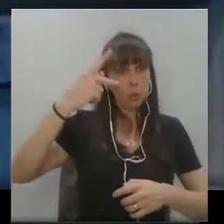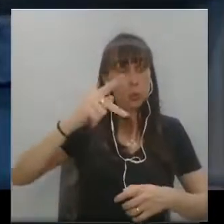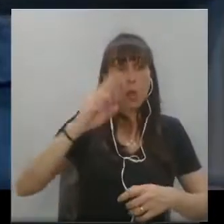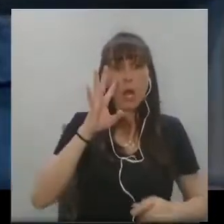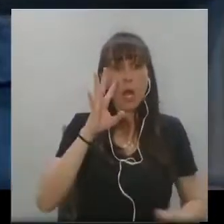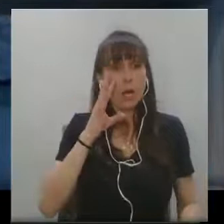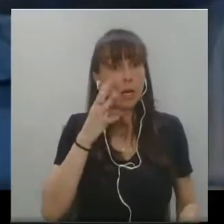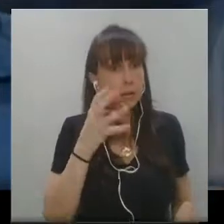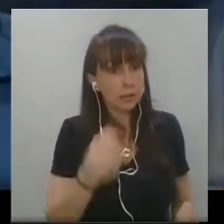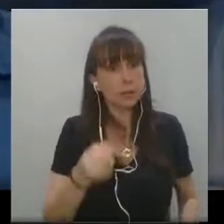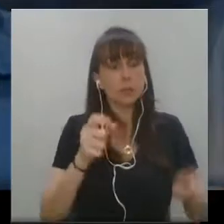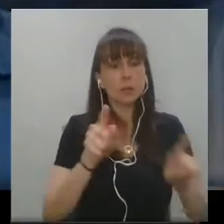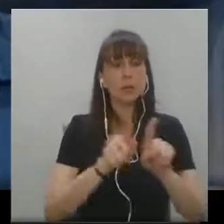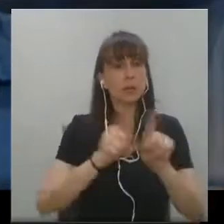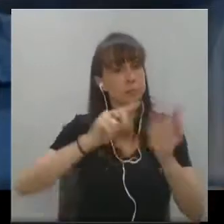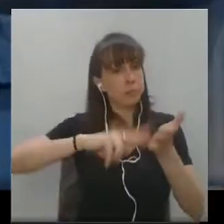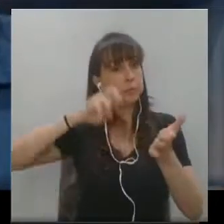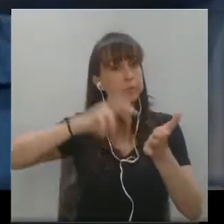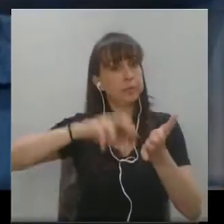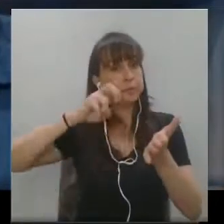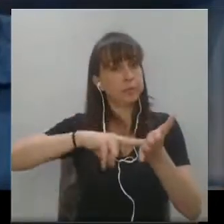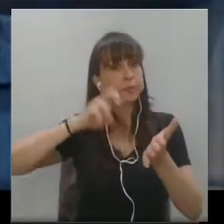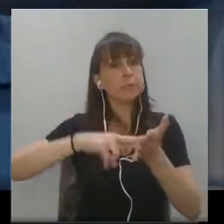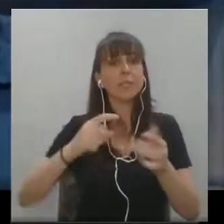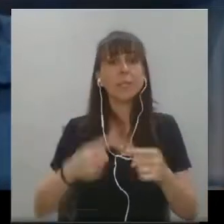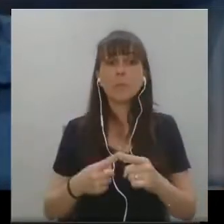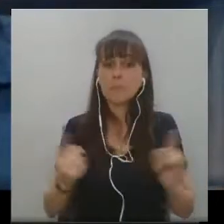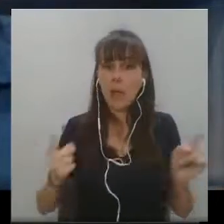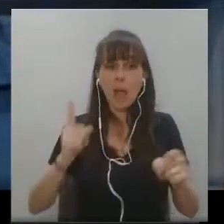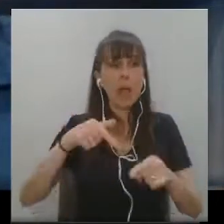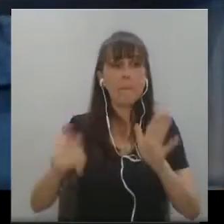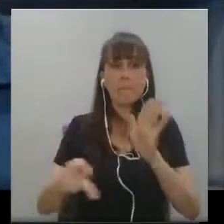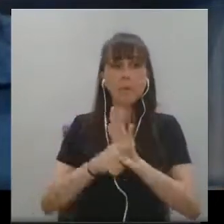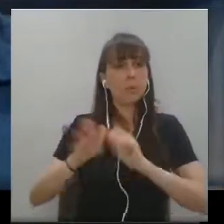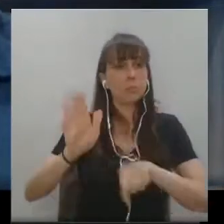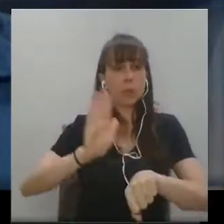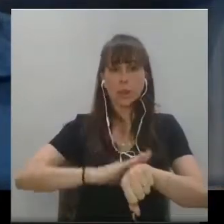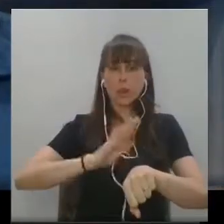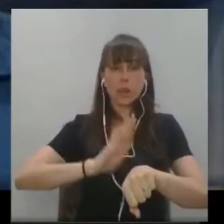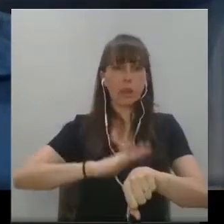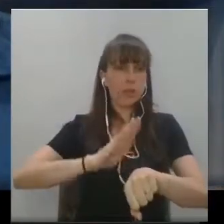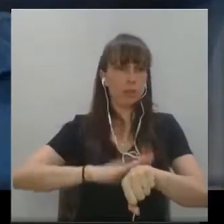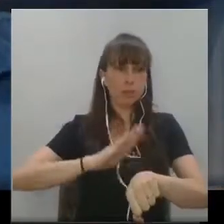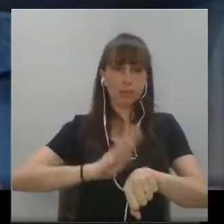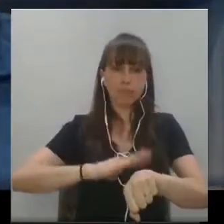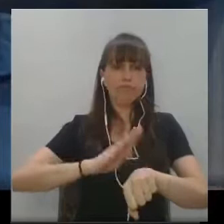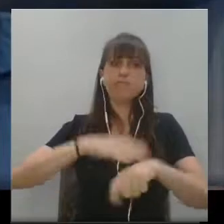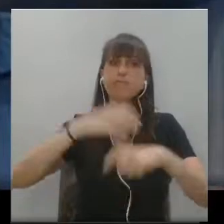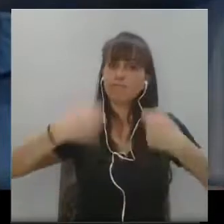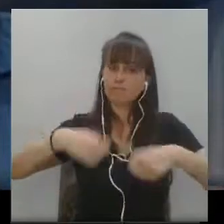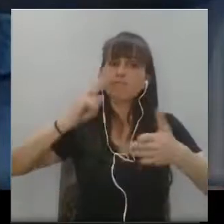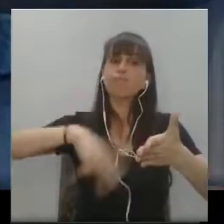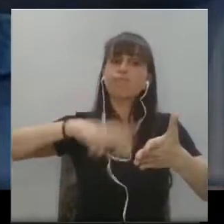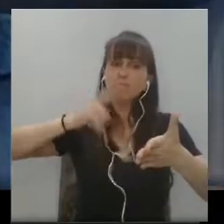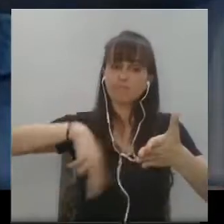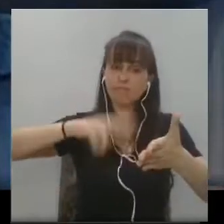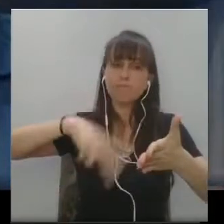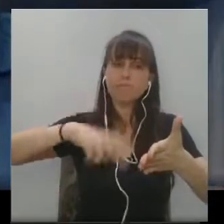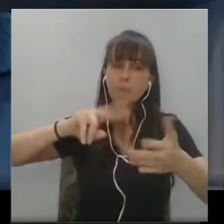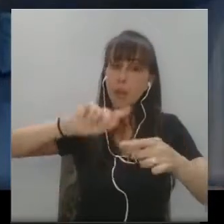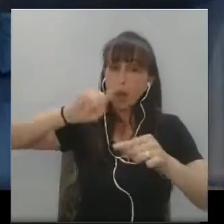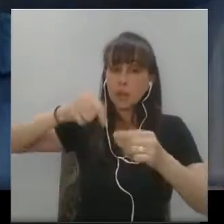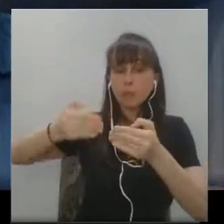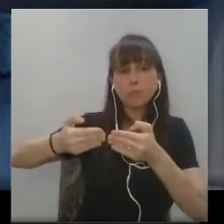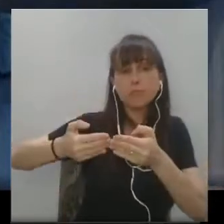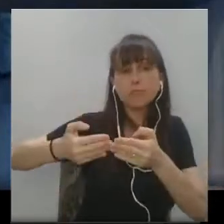exige aí seu vocabulário. Mas é uma questão de tempo mesmo, você vai ter que ler e reler. E com o passar do tempo, você vai perceber